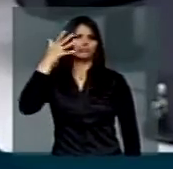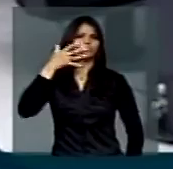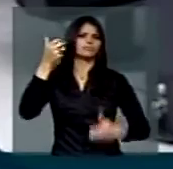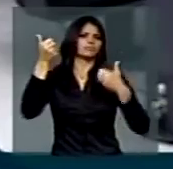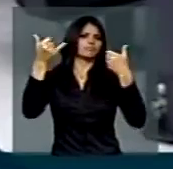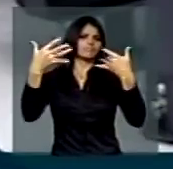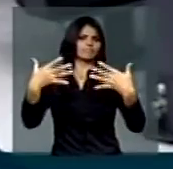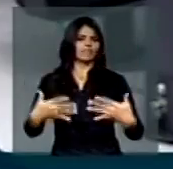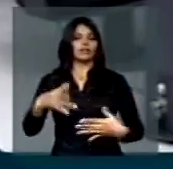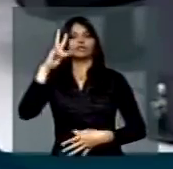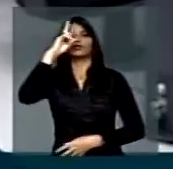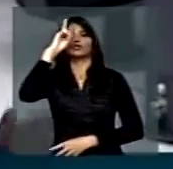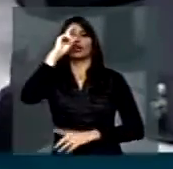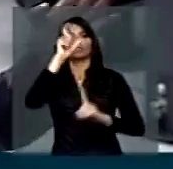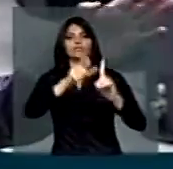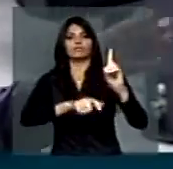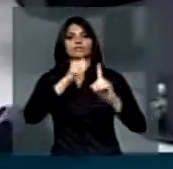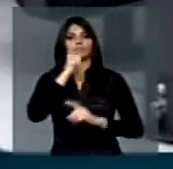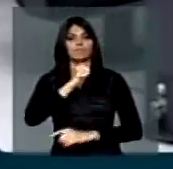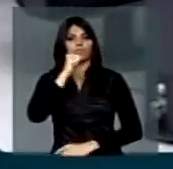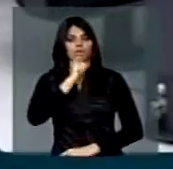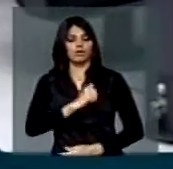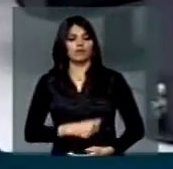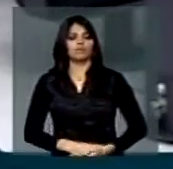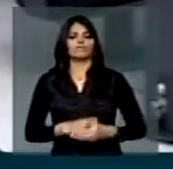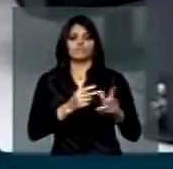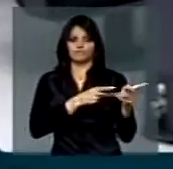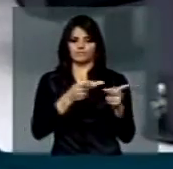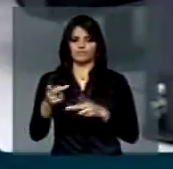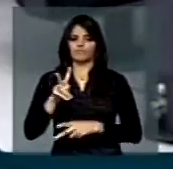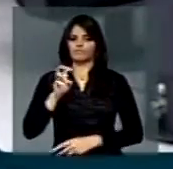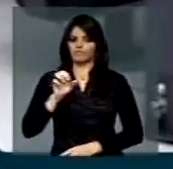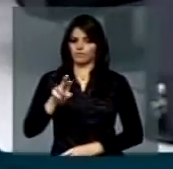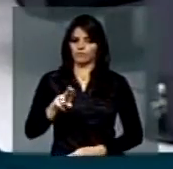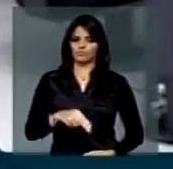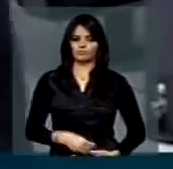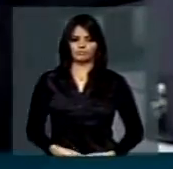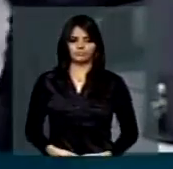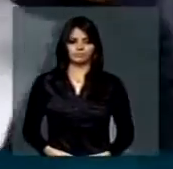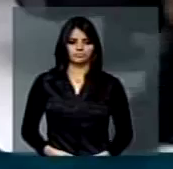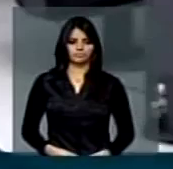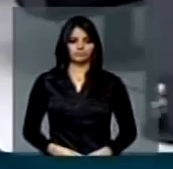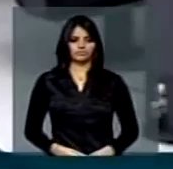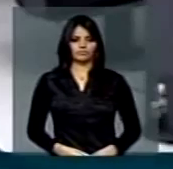história dessa moça. Eu, por sinal, vou visitá-la dentro de alguns instantes,